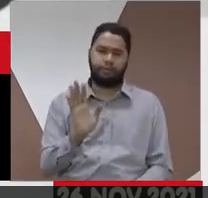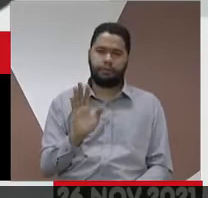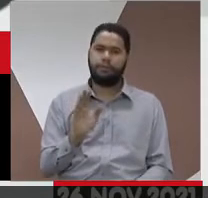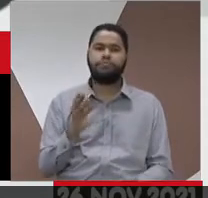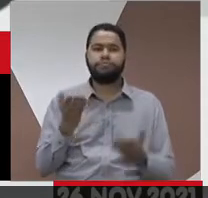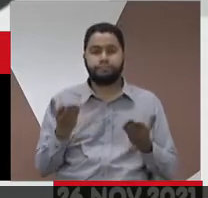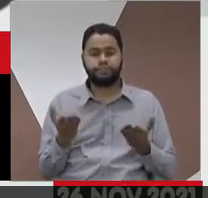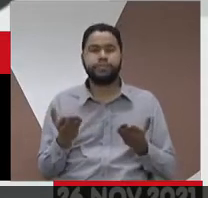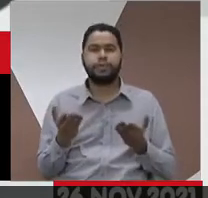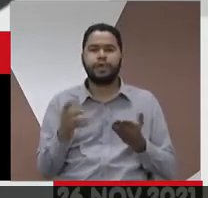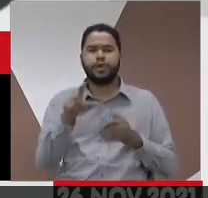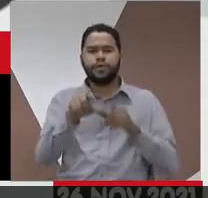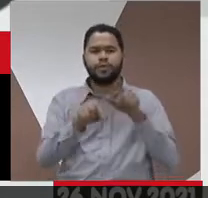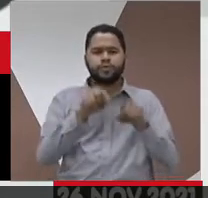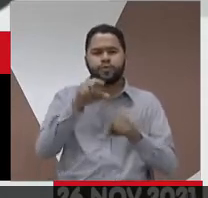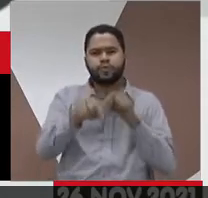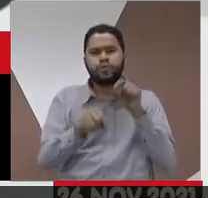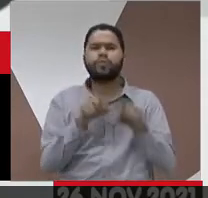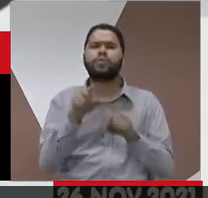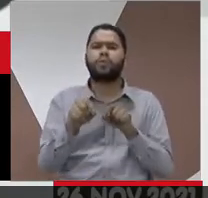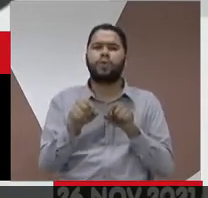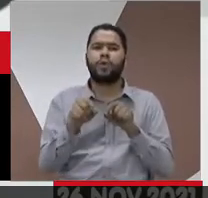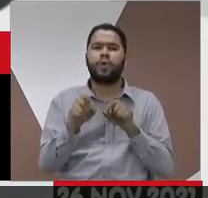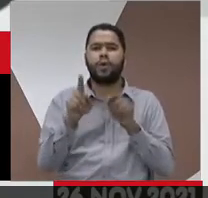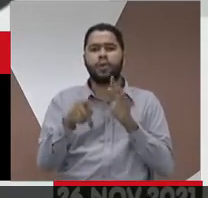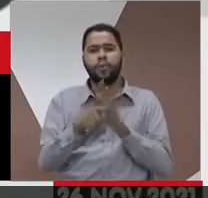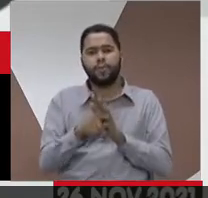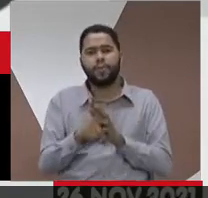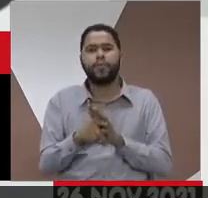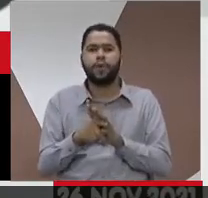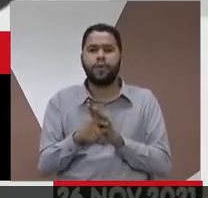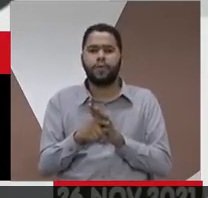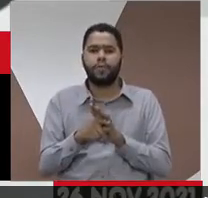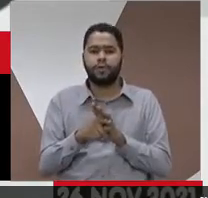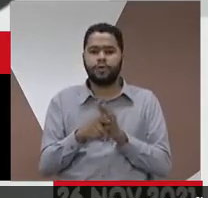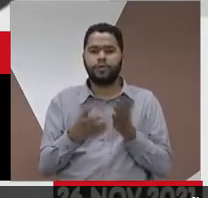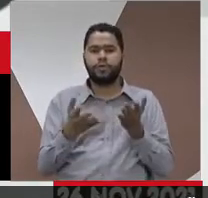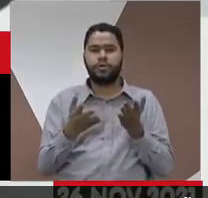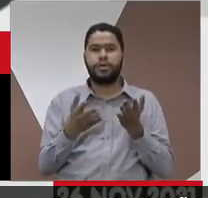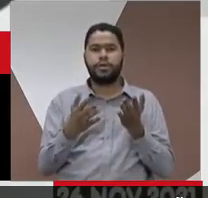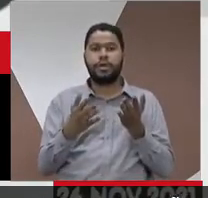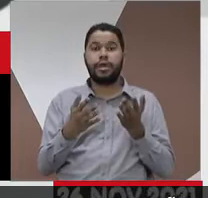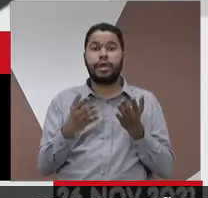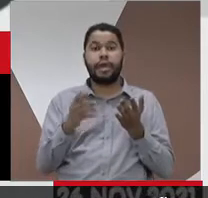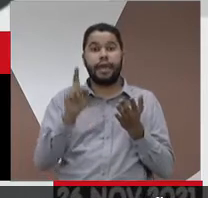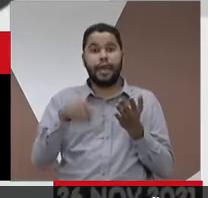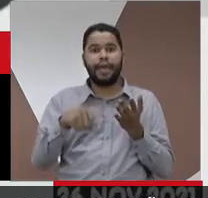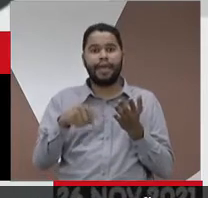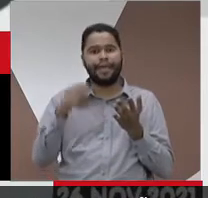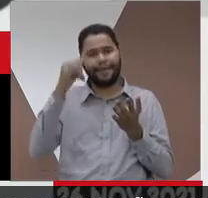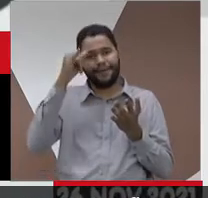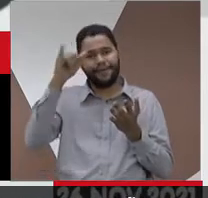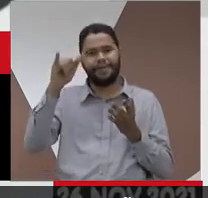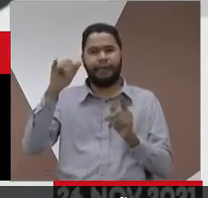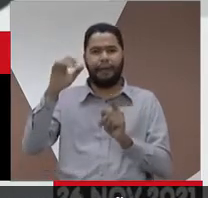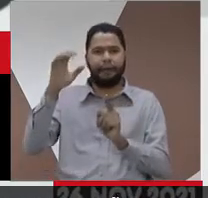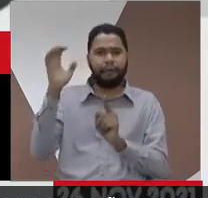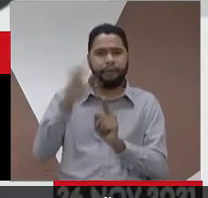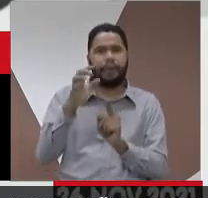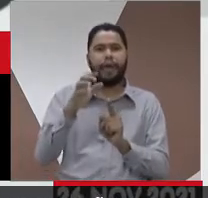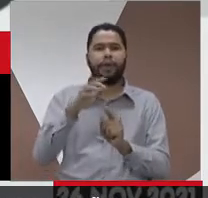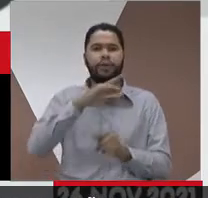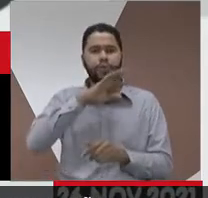essa escolha, né, por uma rodovia de classe zero, ela é fundamental, impacta na forma que o projeto